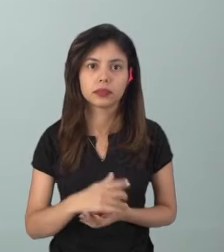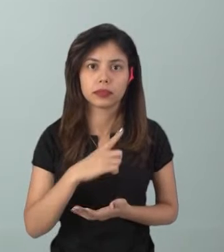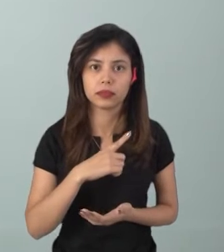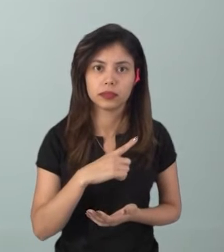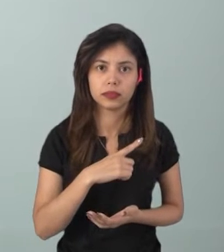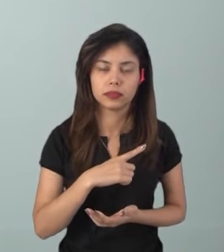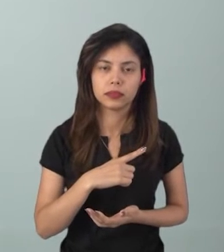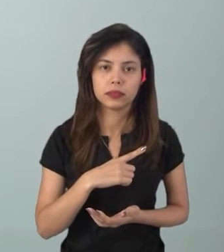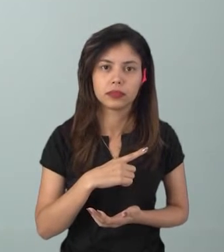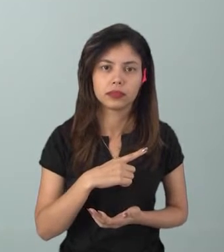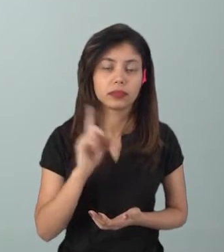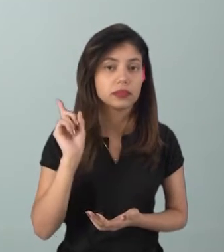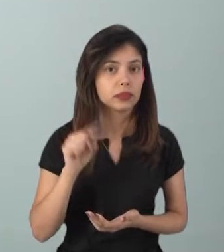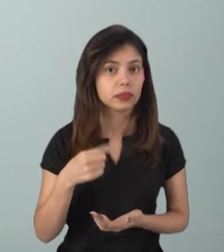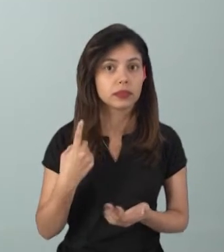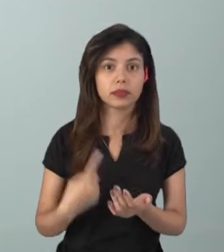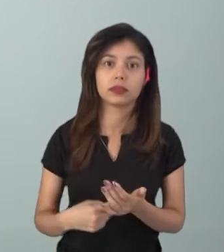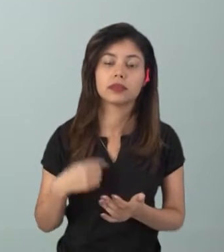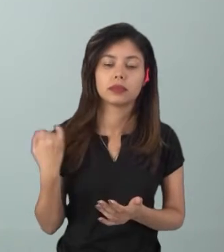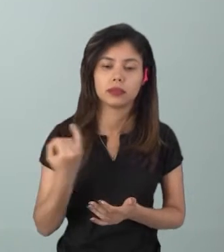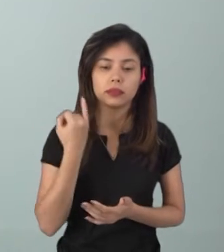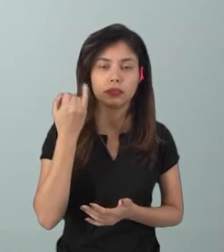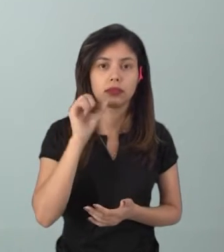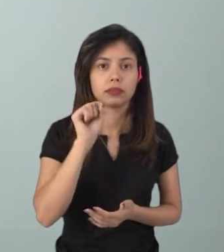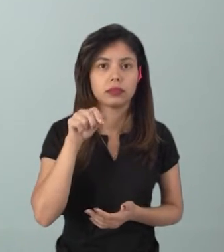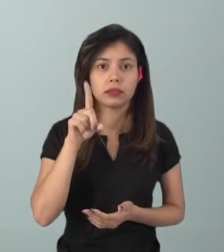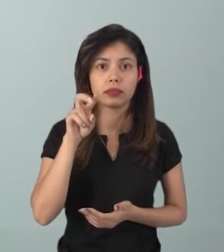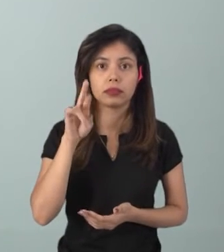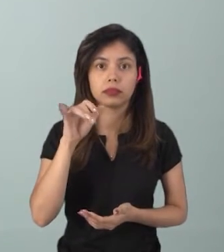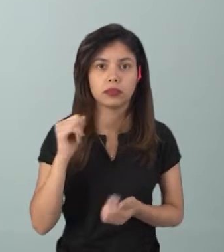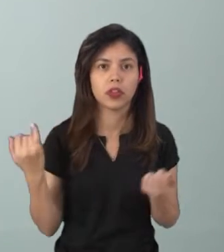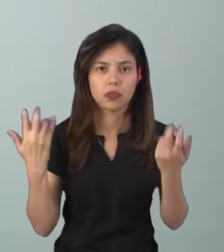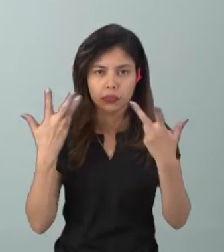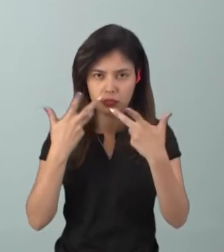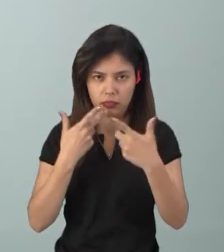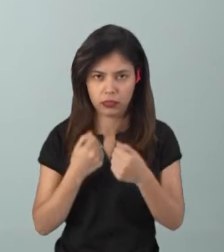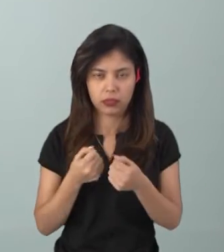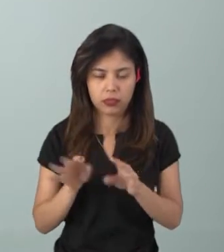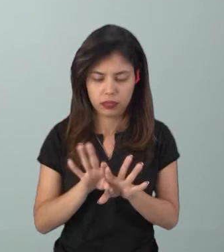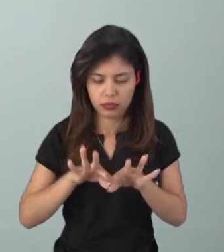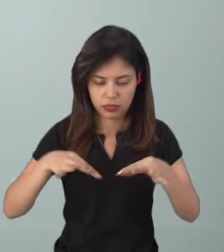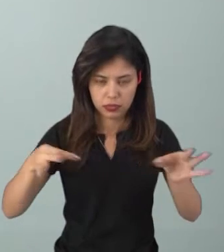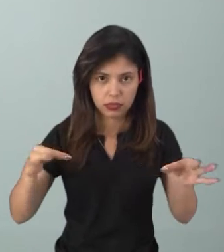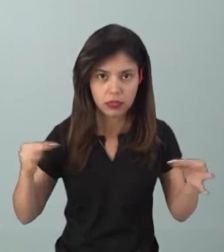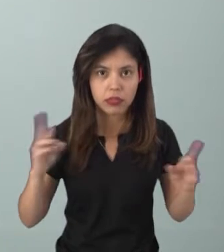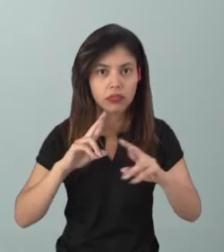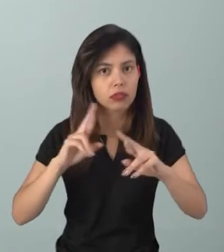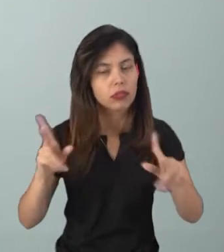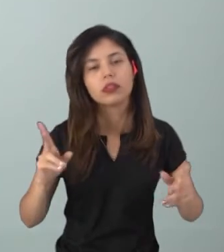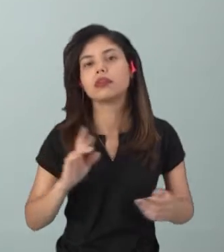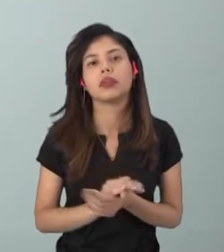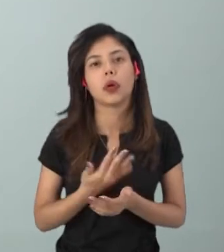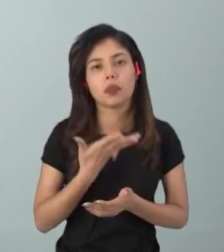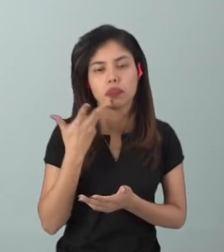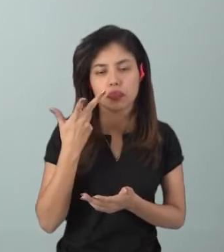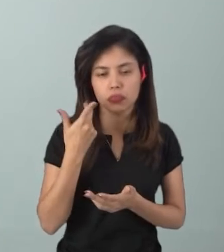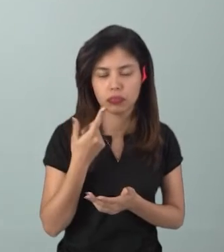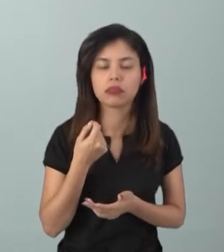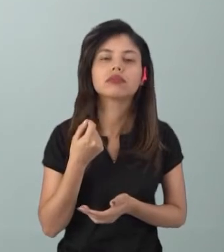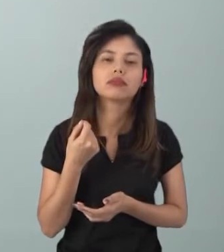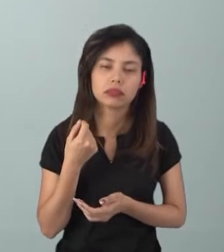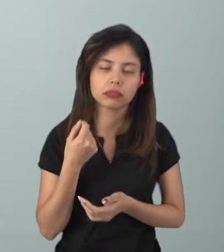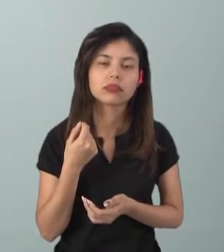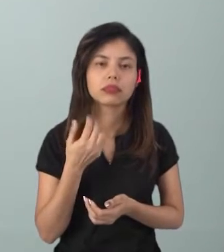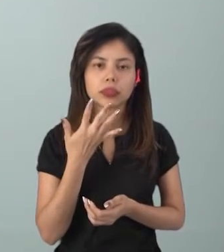que é considerado sagrado, ela tem uma roupagem, ela tem um tecido totalmente diferente, um brilho, a cor